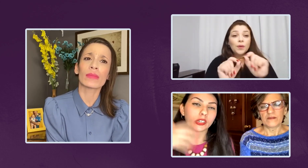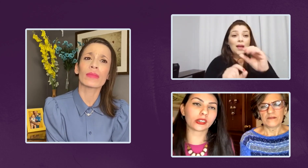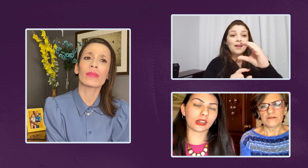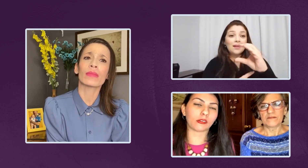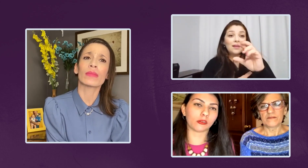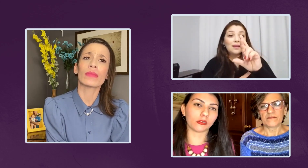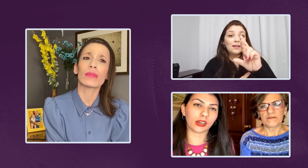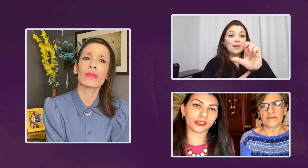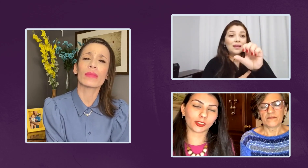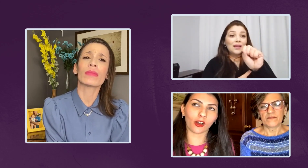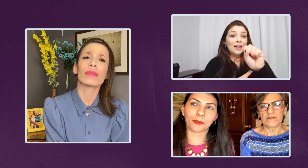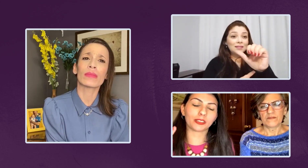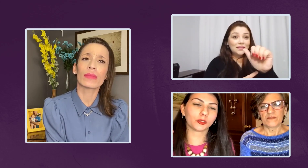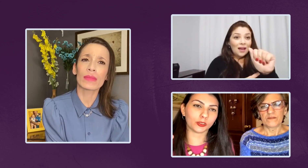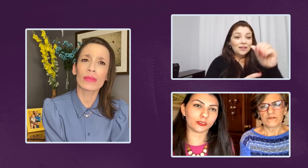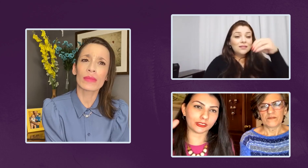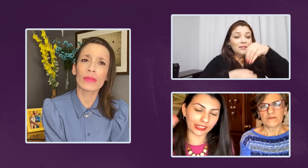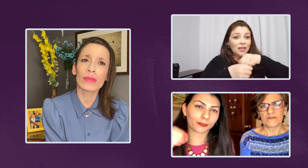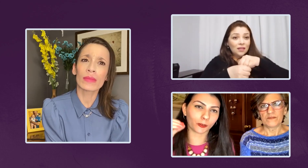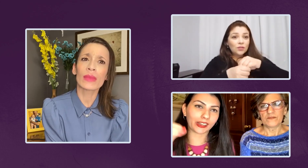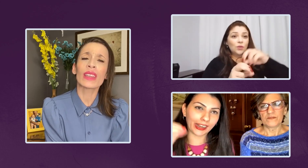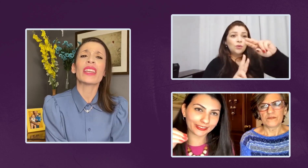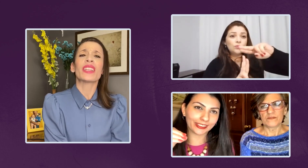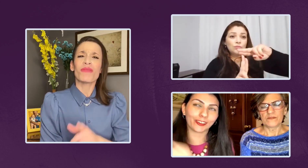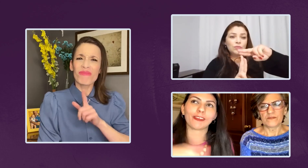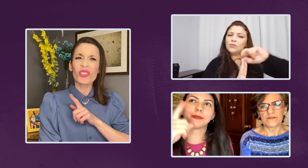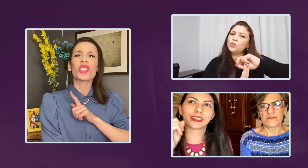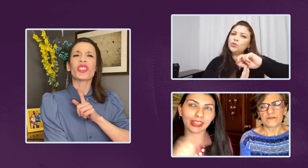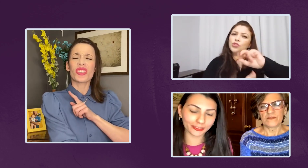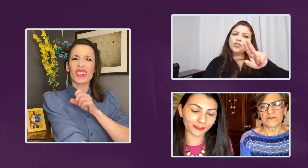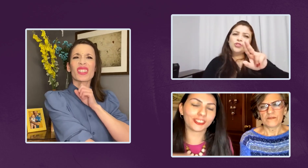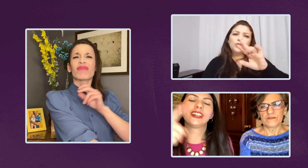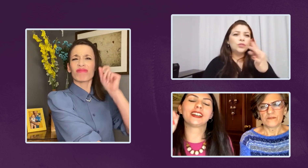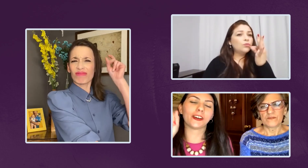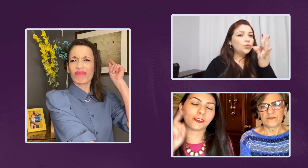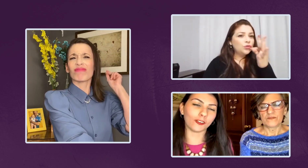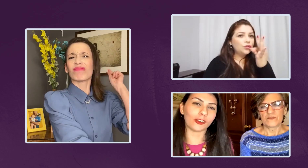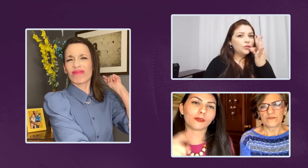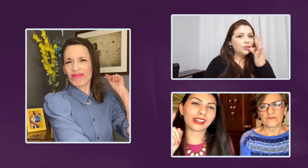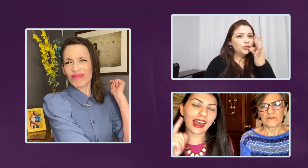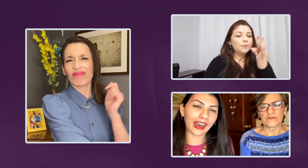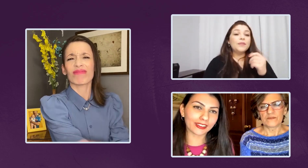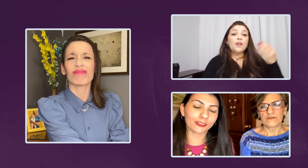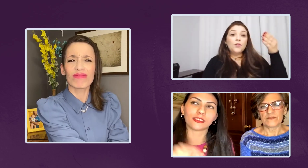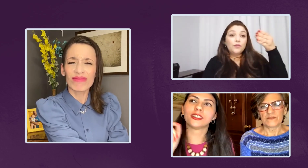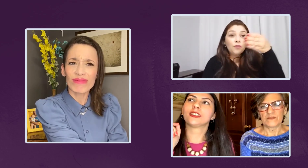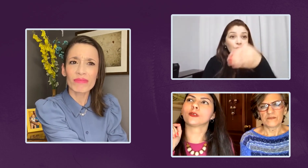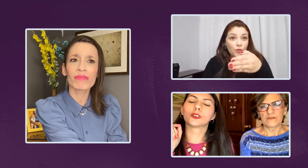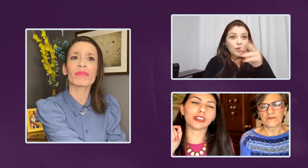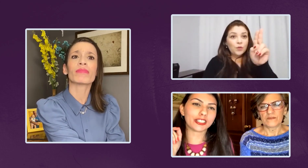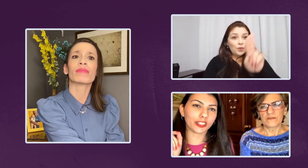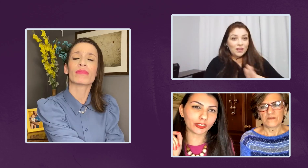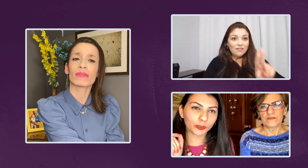lá tinha a escola para surdos, dentro do CRESA. E eu nunca me esqueço que eu fui num teatro